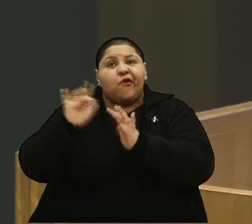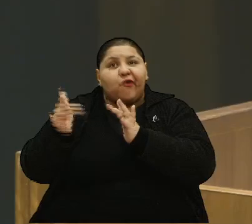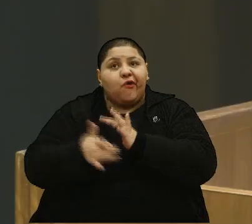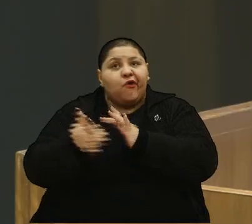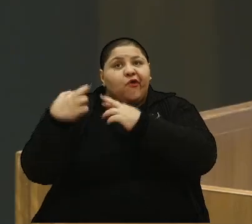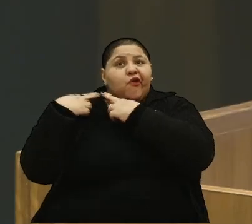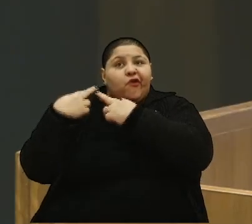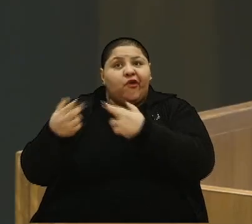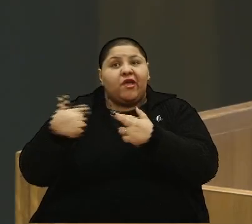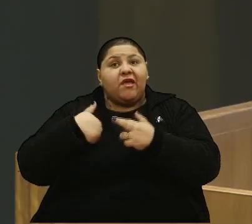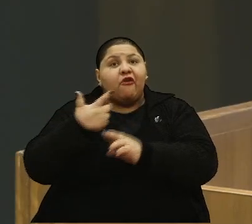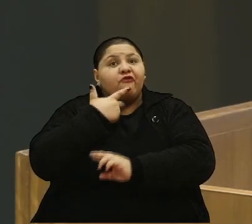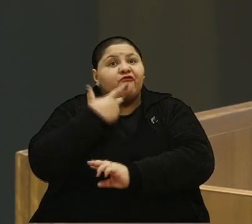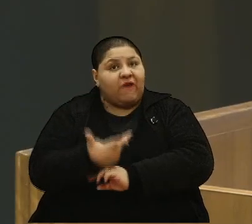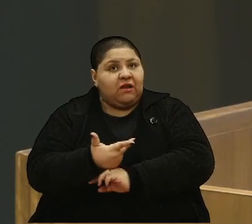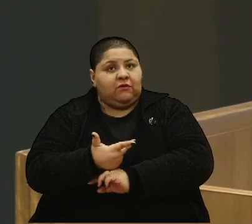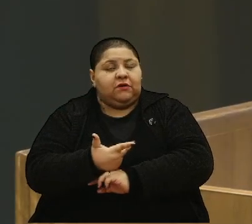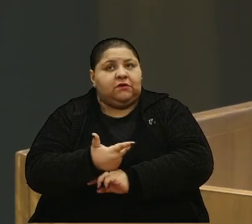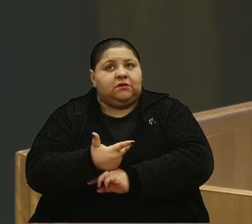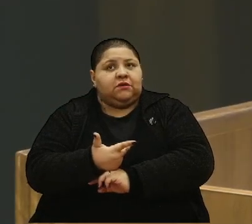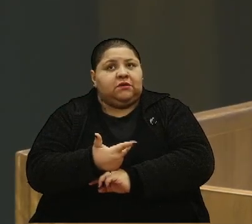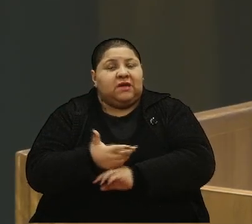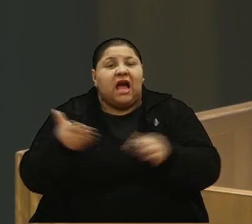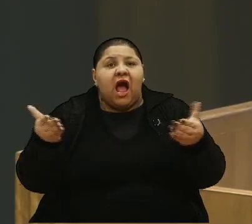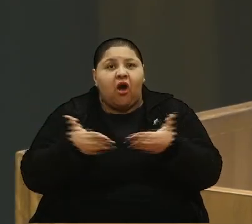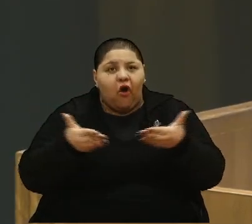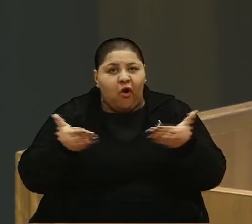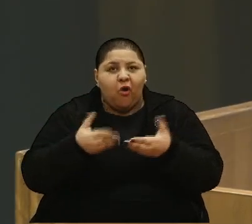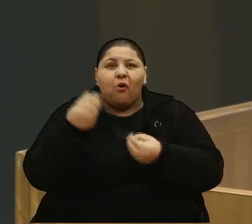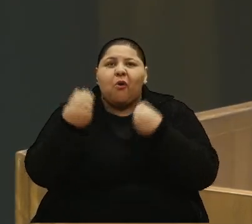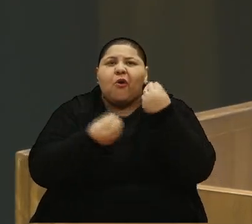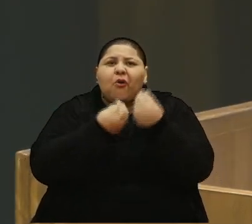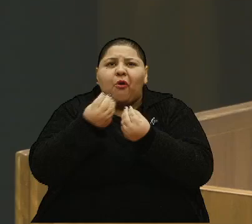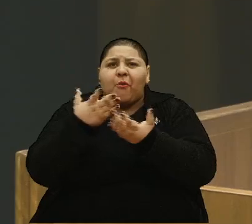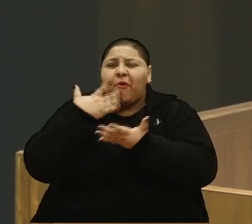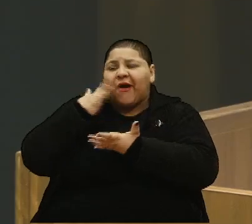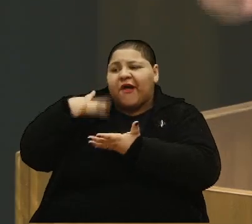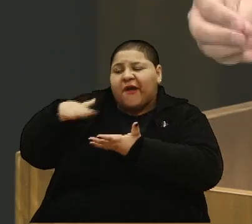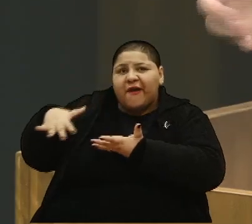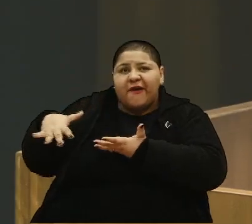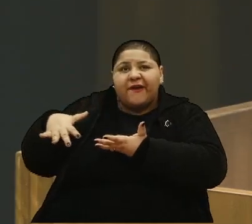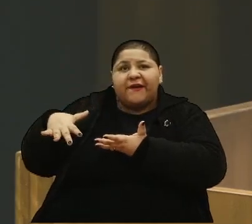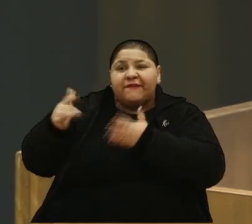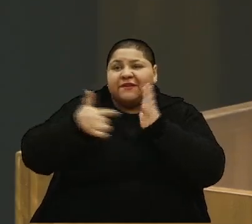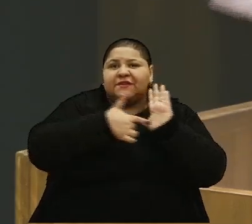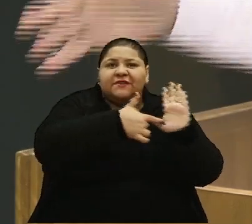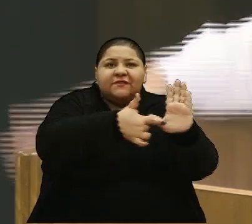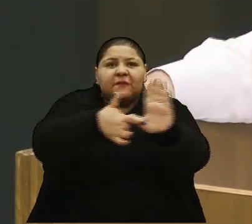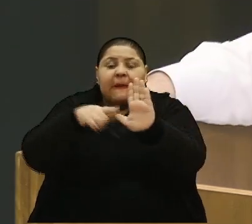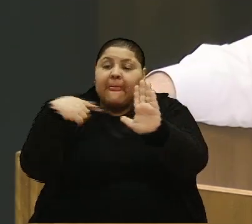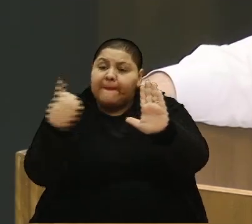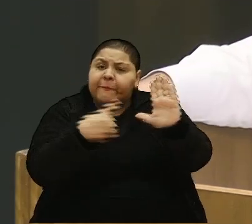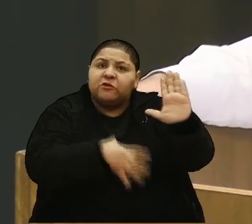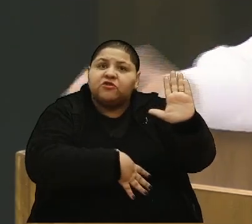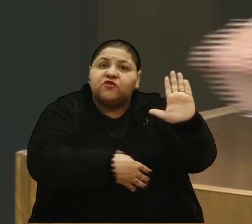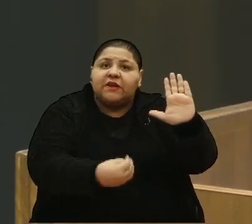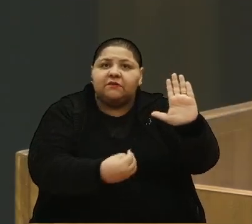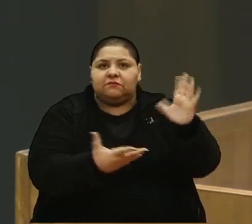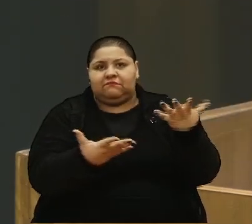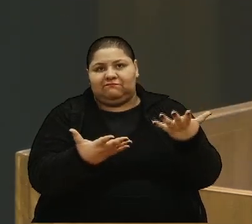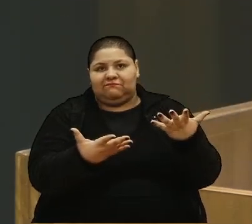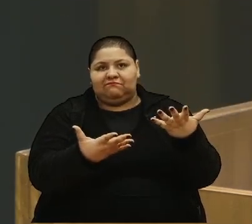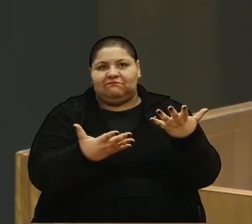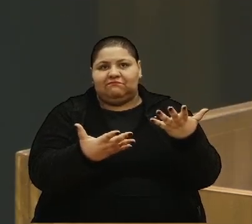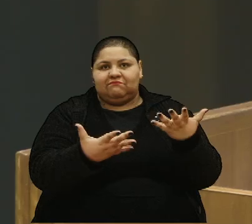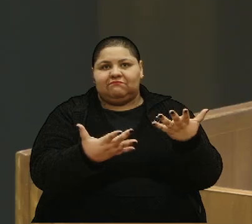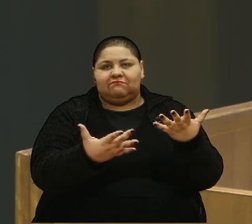responsável por aquilo que eu falo. Agora, como é que uma criança vai ser exposta? Os nossos filhos. E não